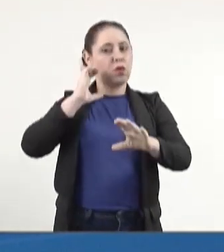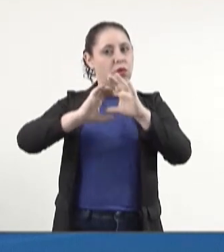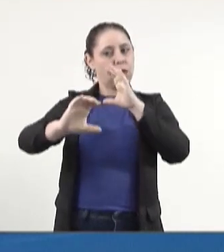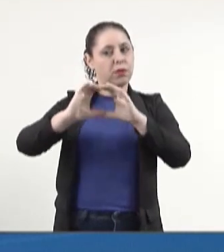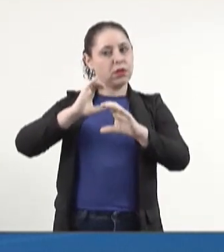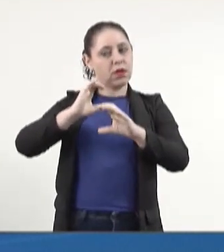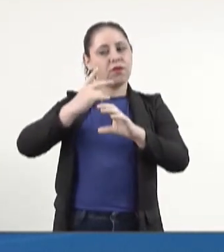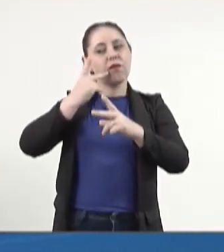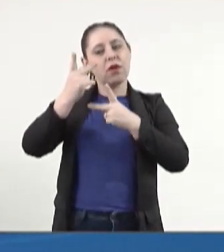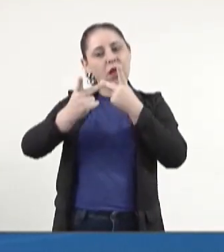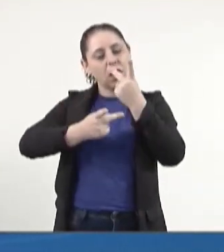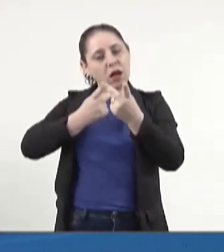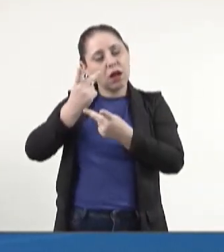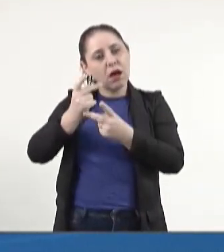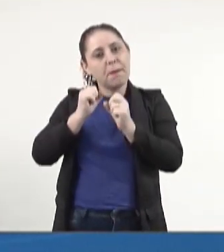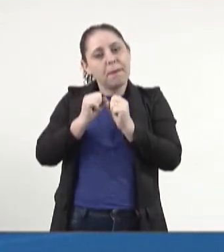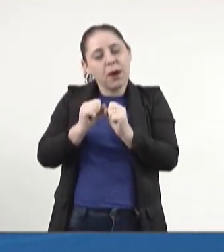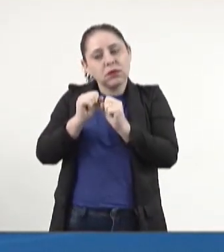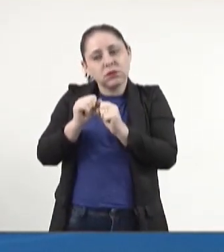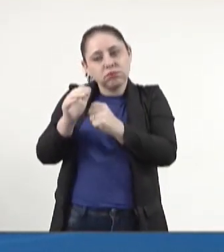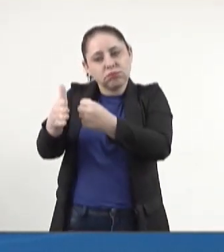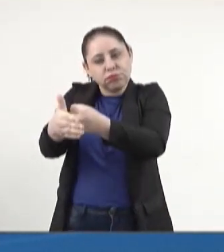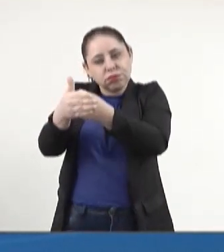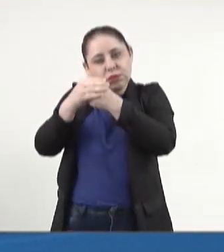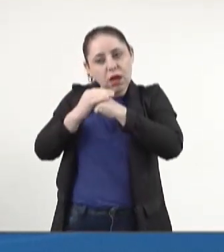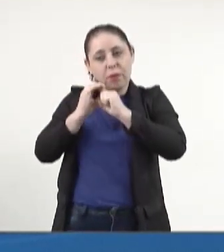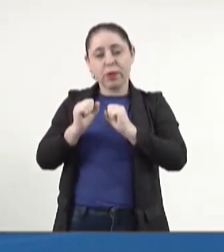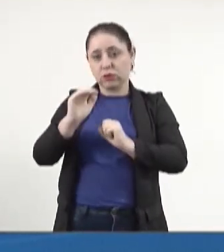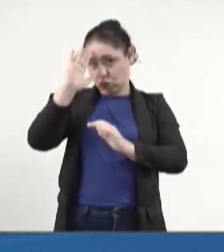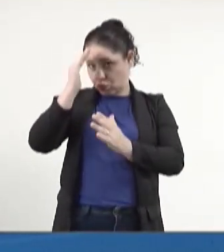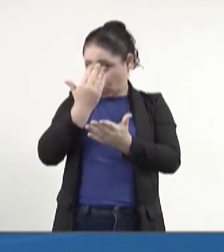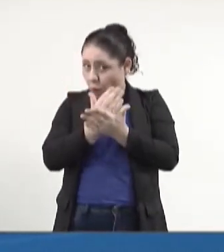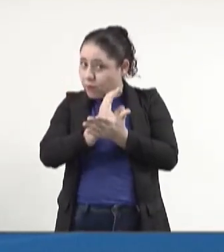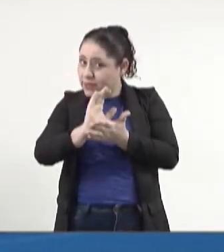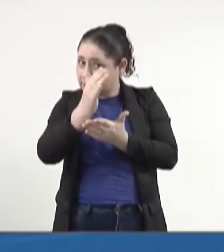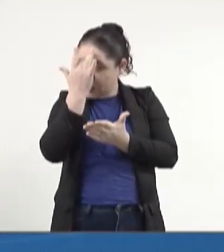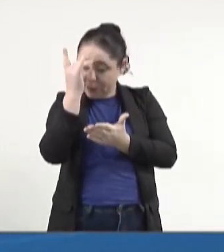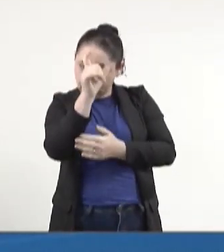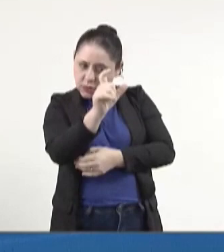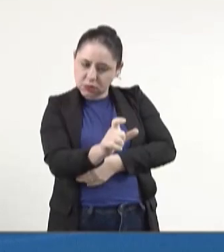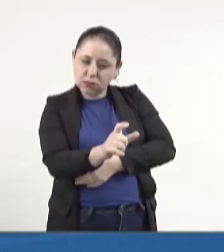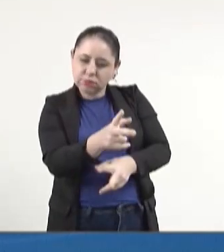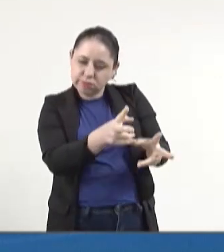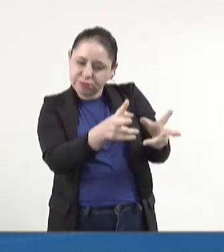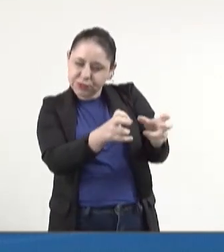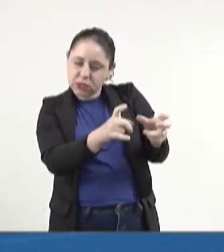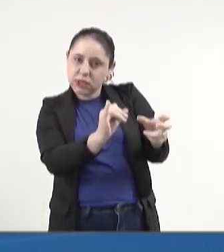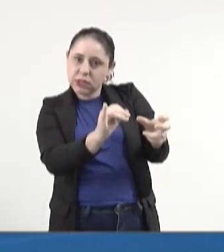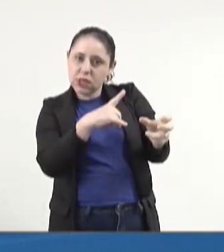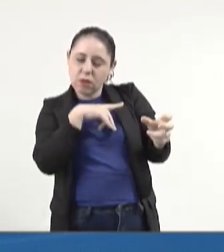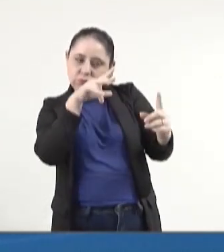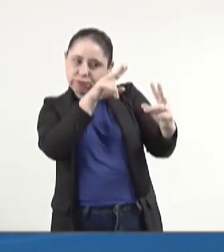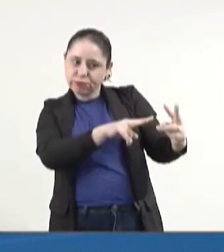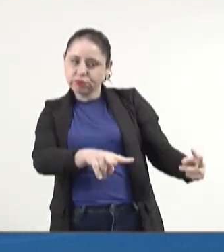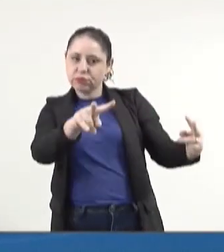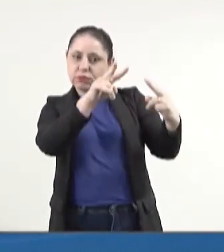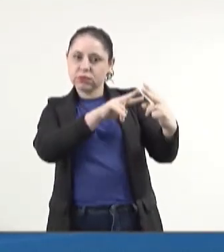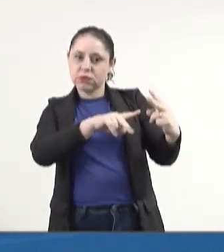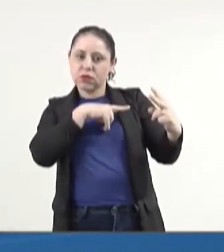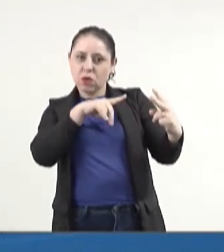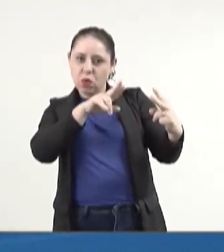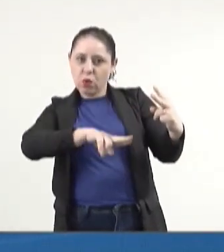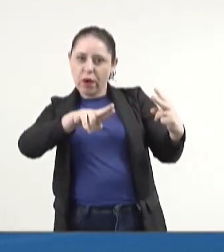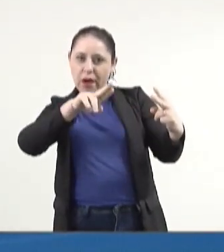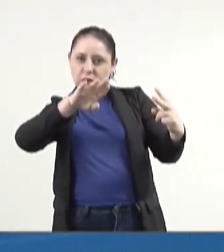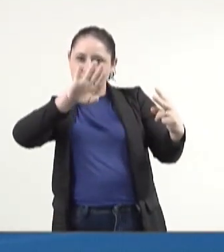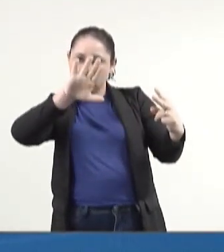comunicação verbal, onde a vítima pode se aproximar de uma pessoa de confiança e dizer salve uma criança, sinal visual, cobrindo a boca com uma